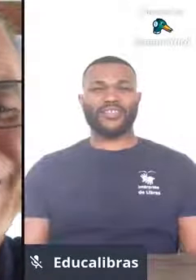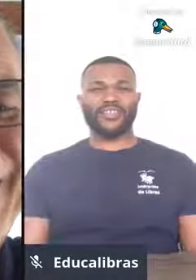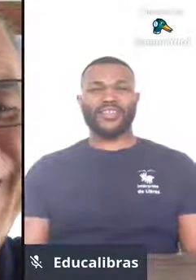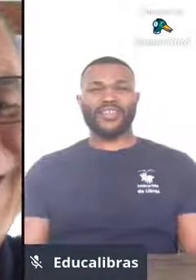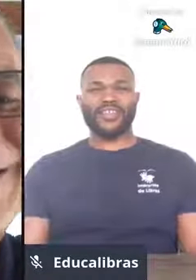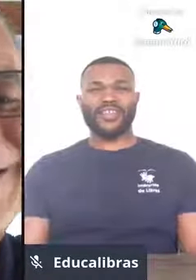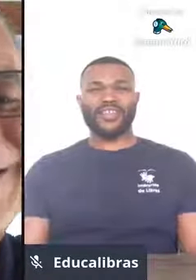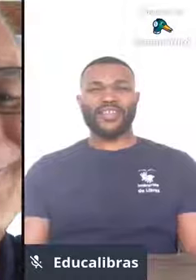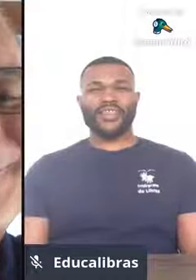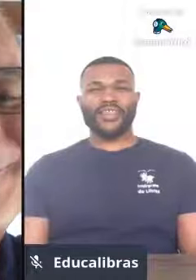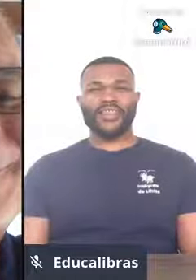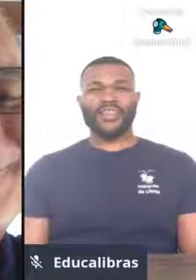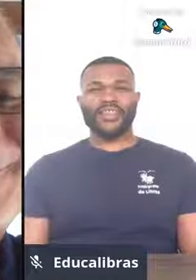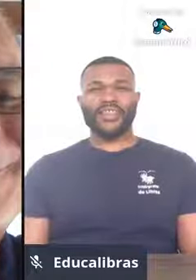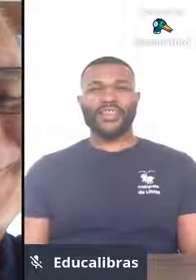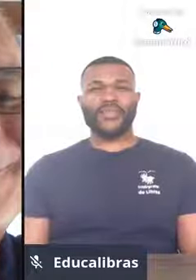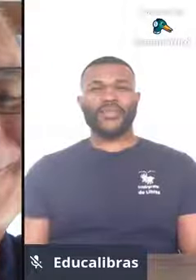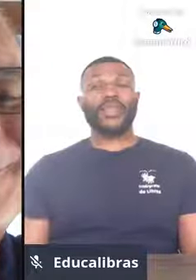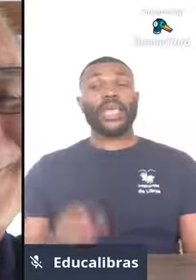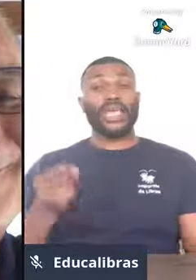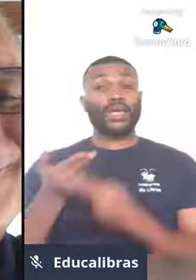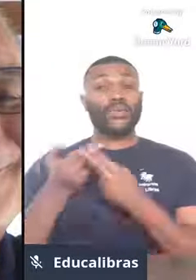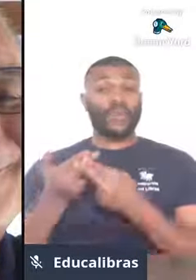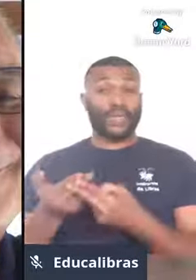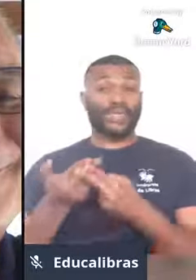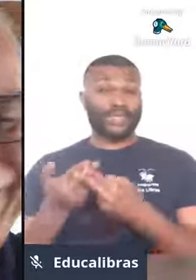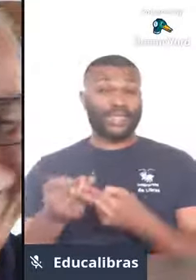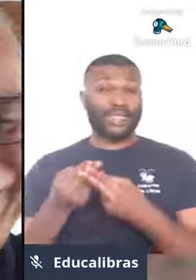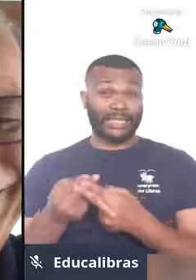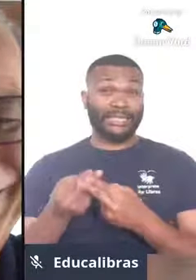que eles que me toleraram.